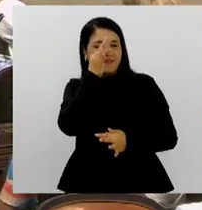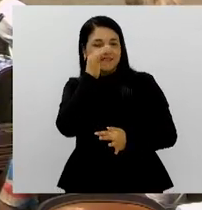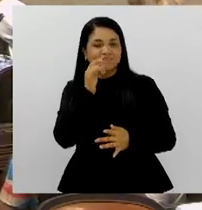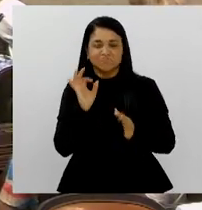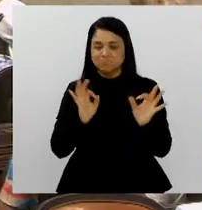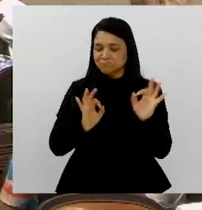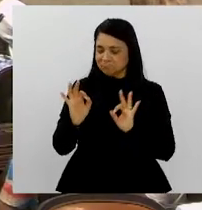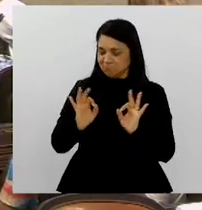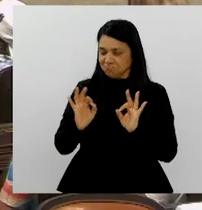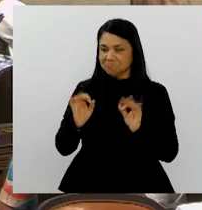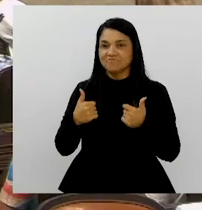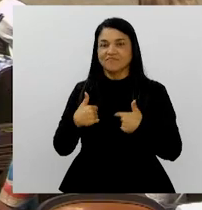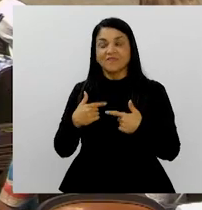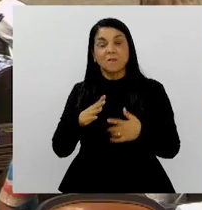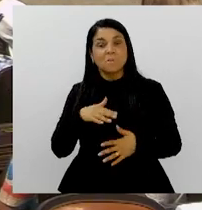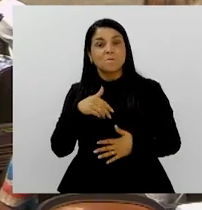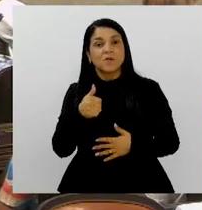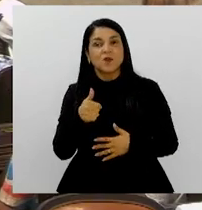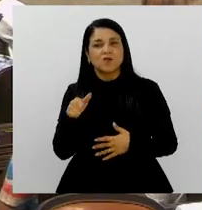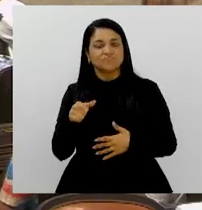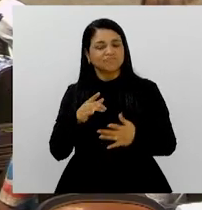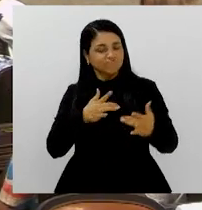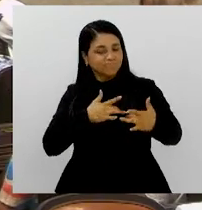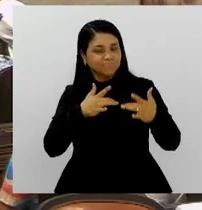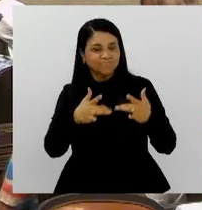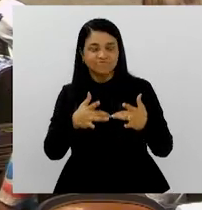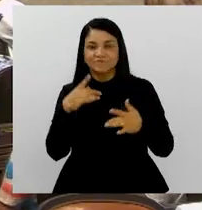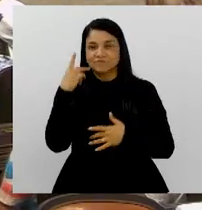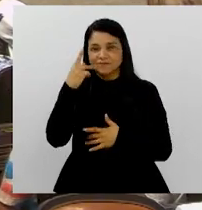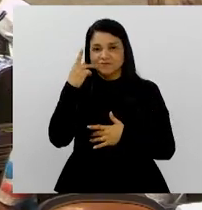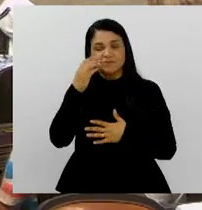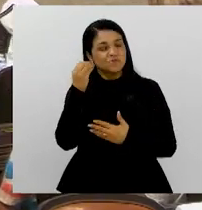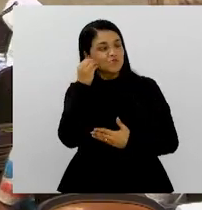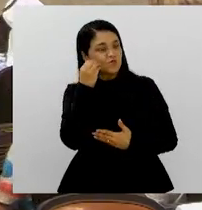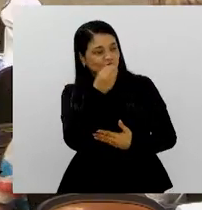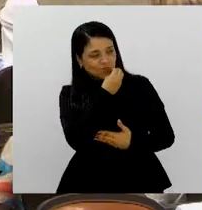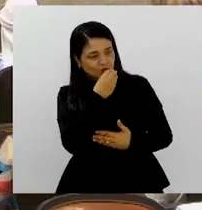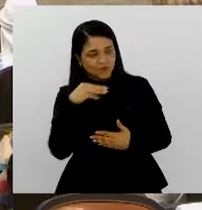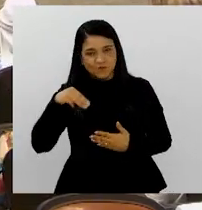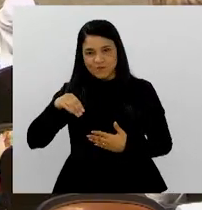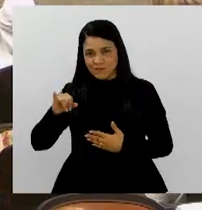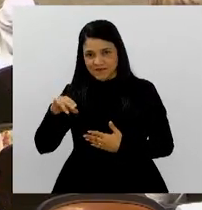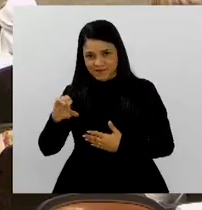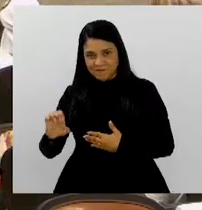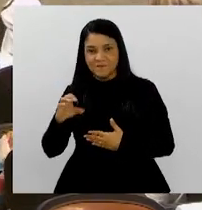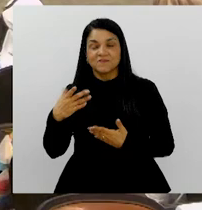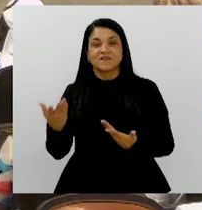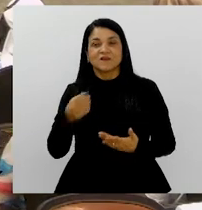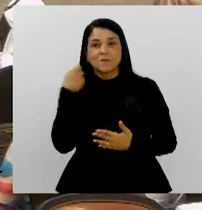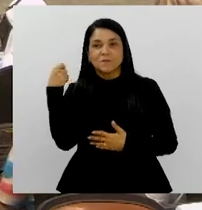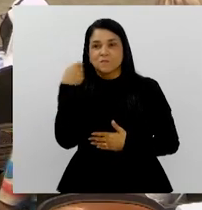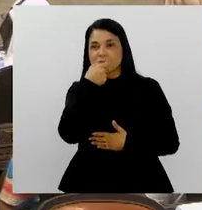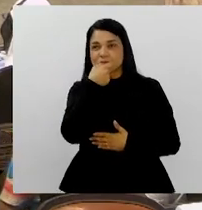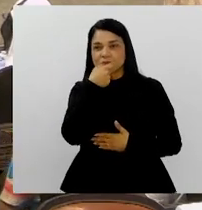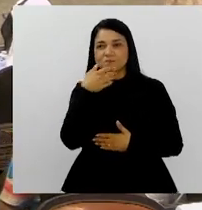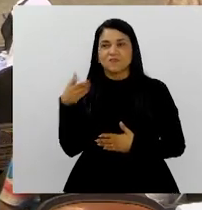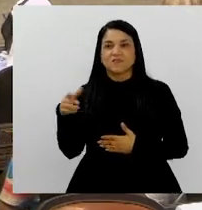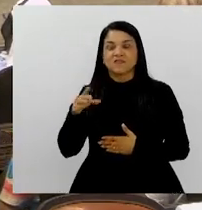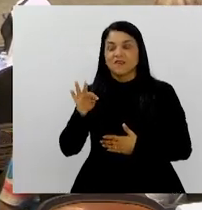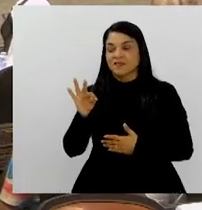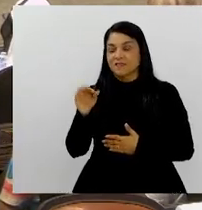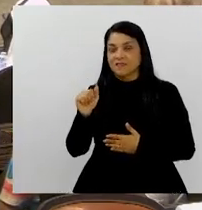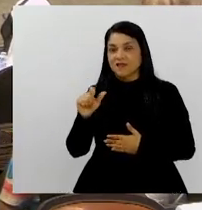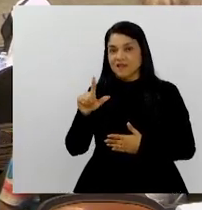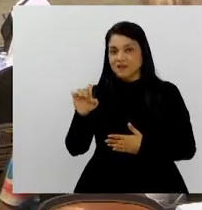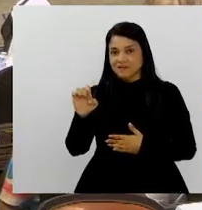vestido e, o melhor de tudo, generoso politicamente. Um beijo, Mink. Vou passar a palavra agora para o senhor Thales